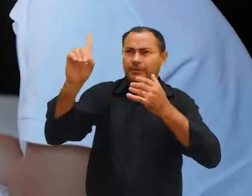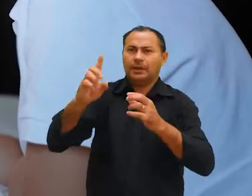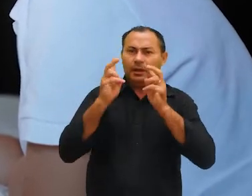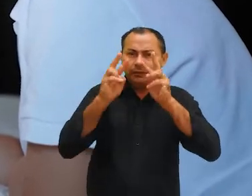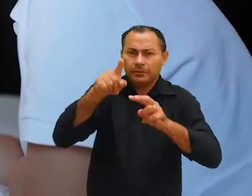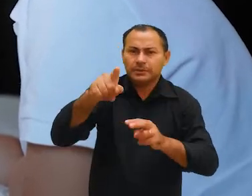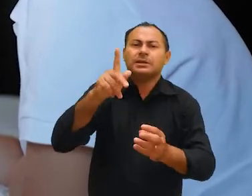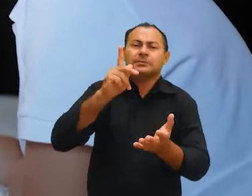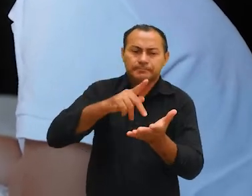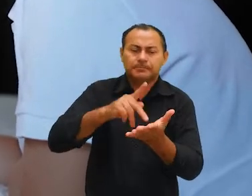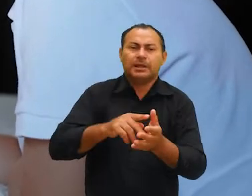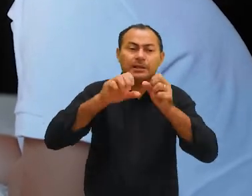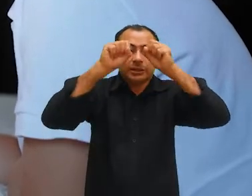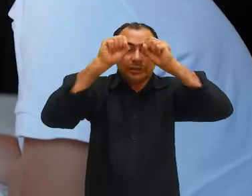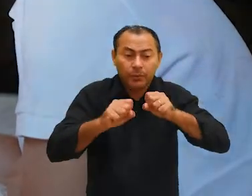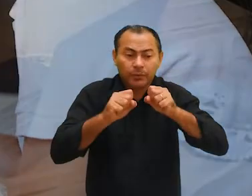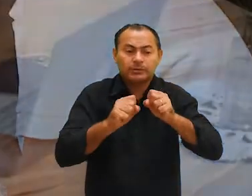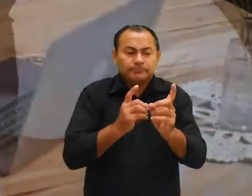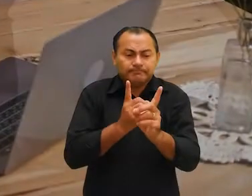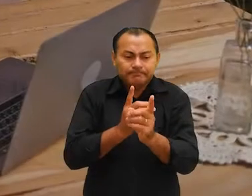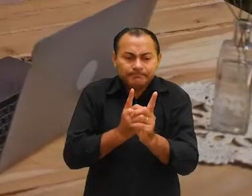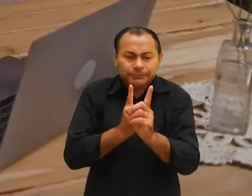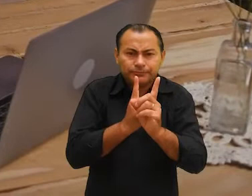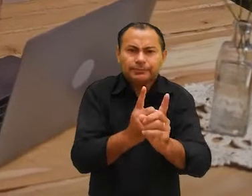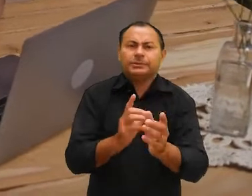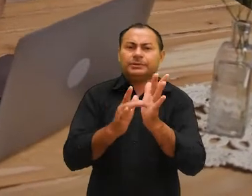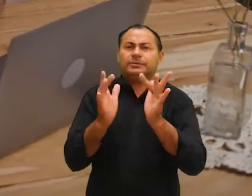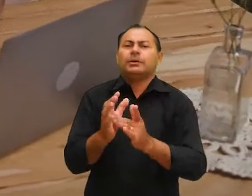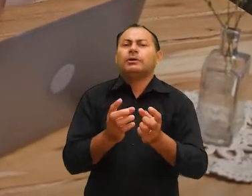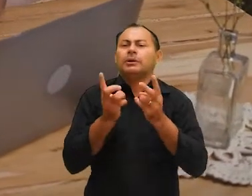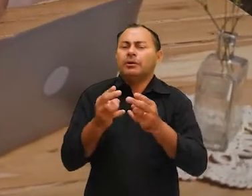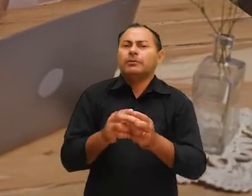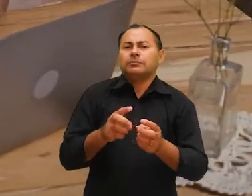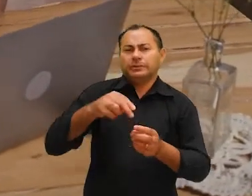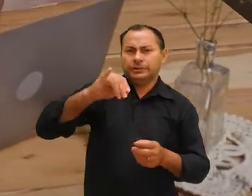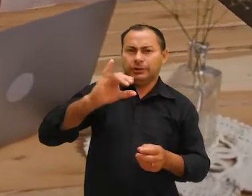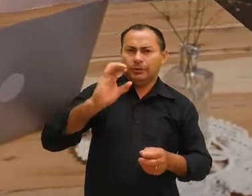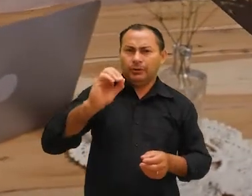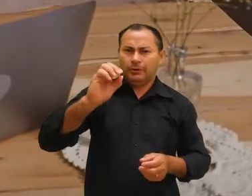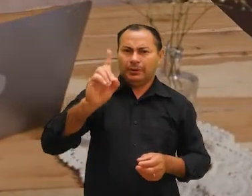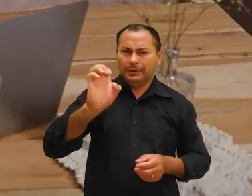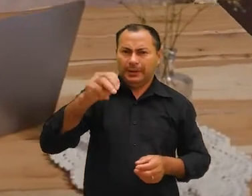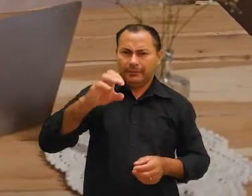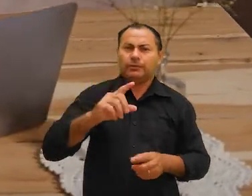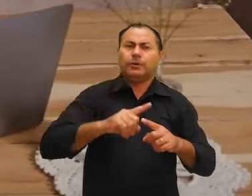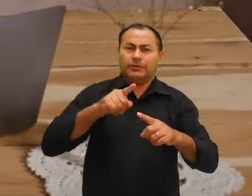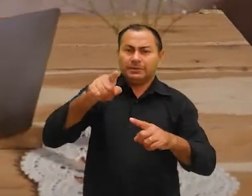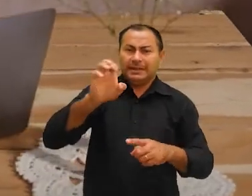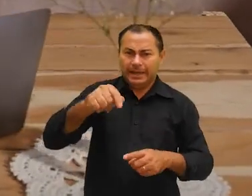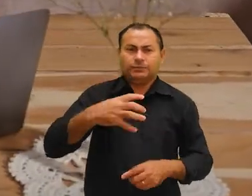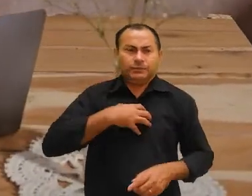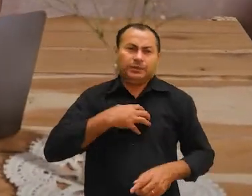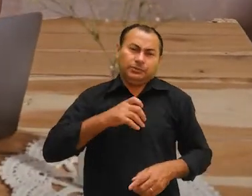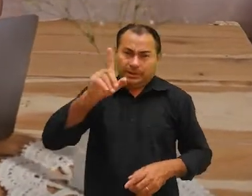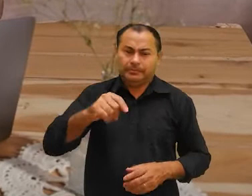pela graça de Deus verão que você realmente é o sal da terra Então como Nicodemos vão procurá-lo para saber porque você é